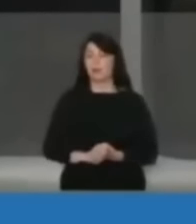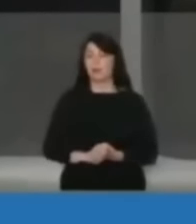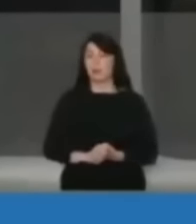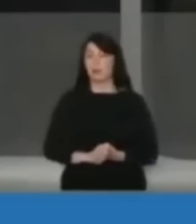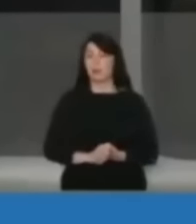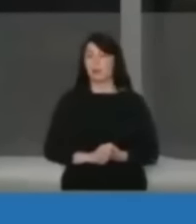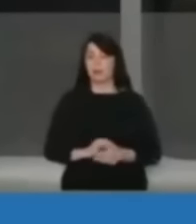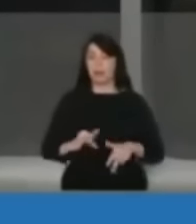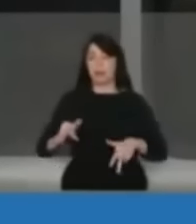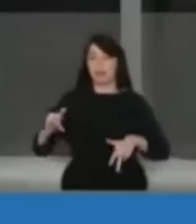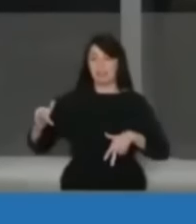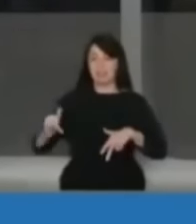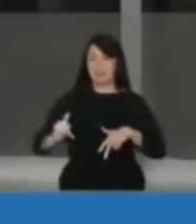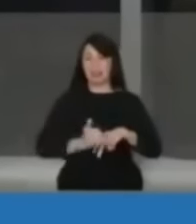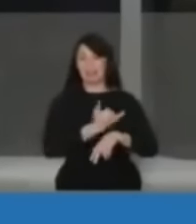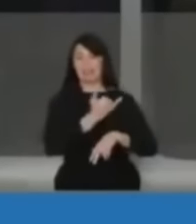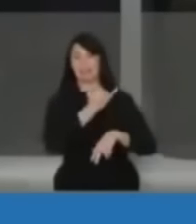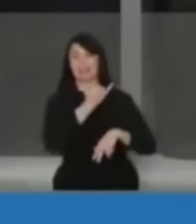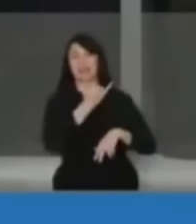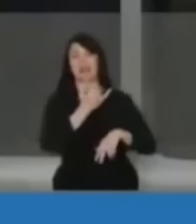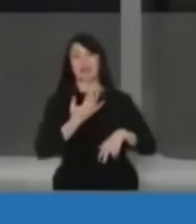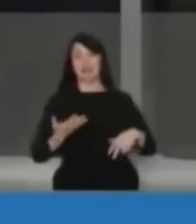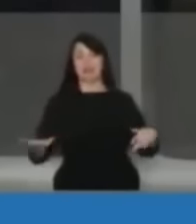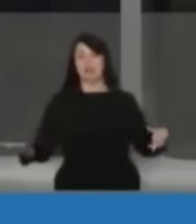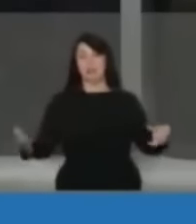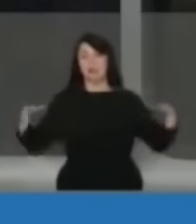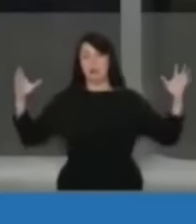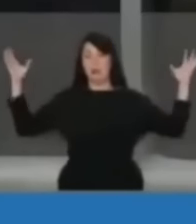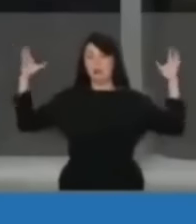das chuvas que estão intensas no nosso